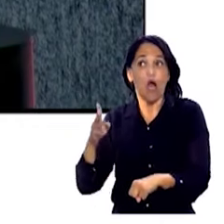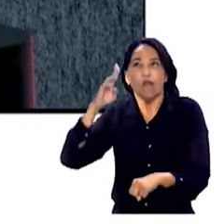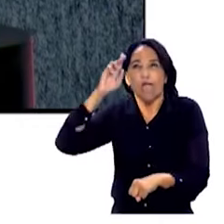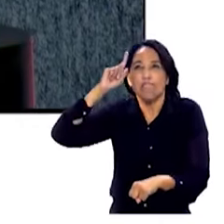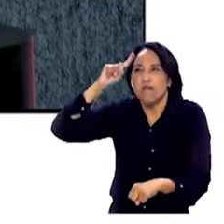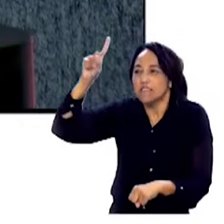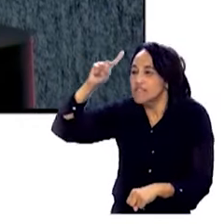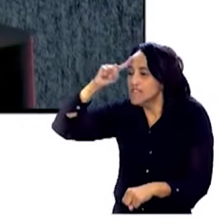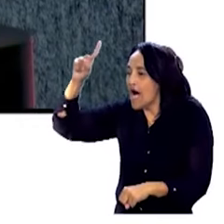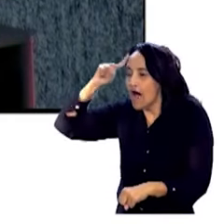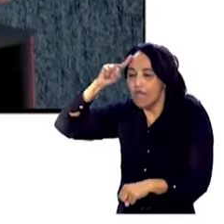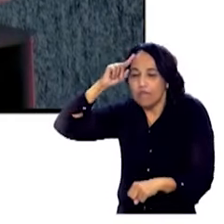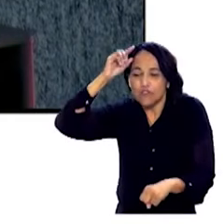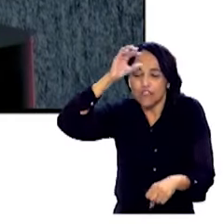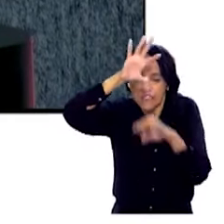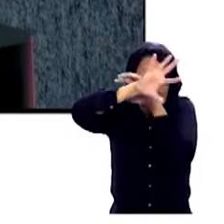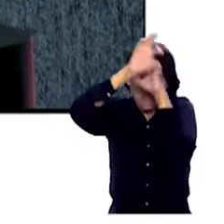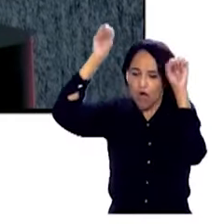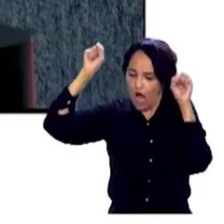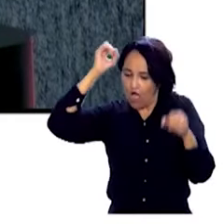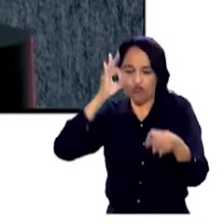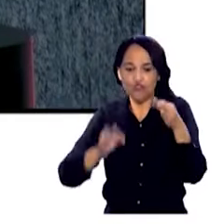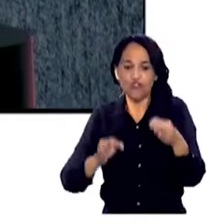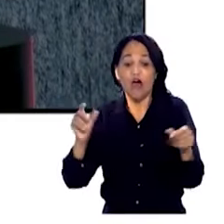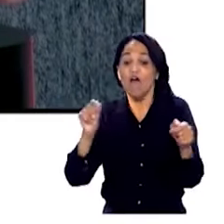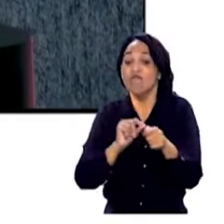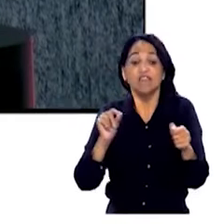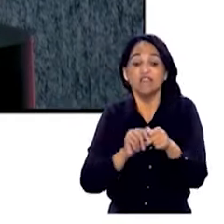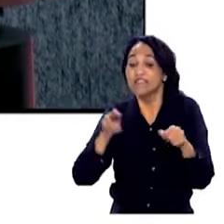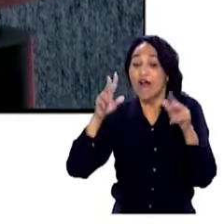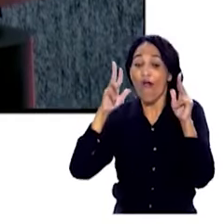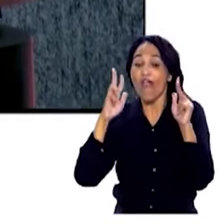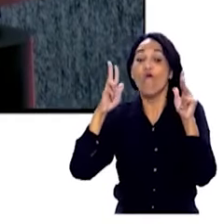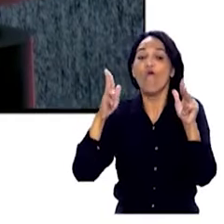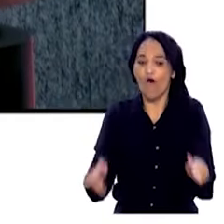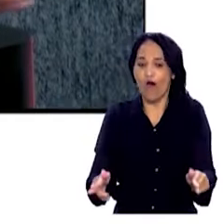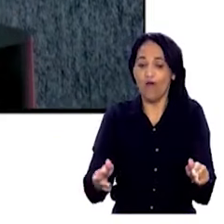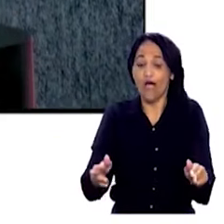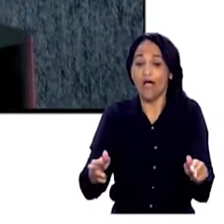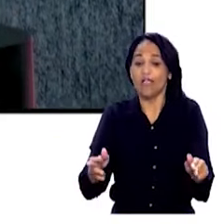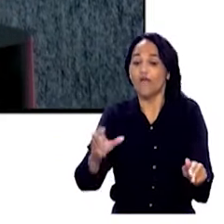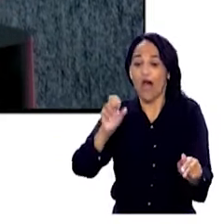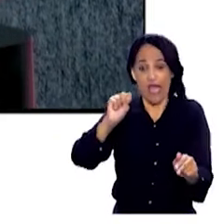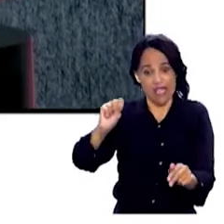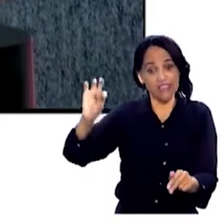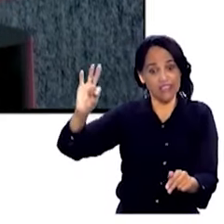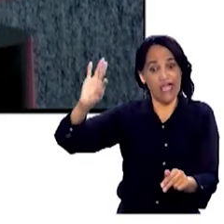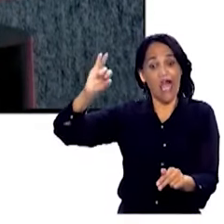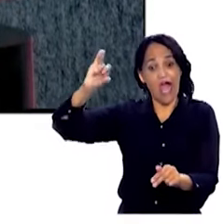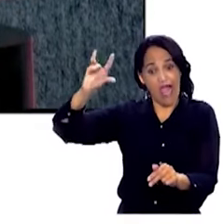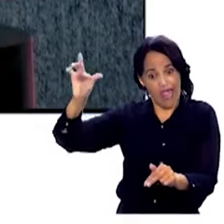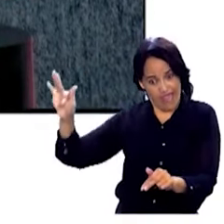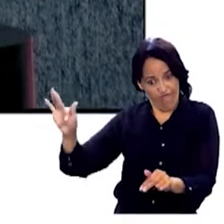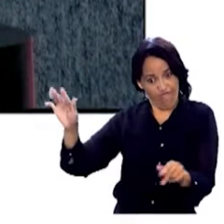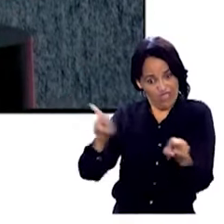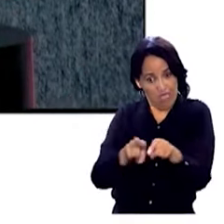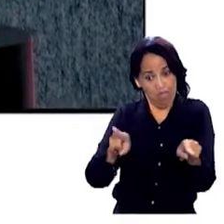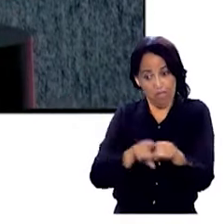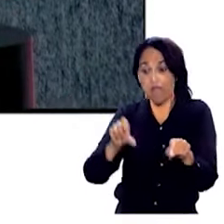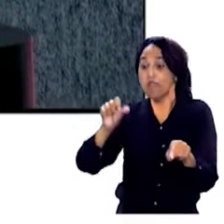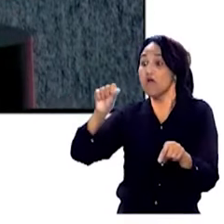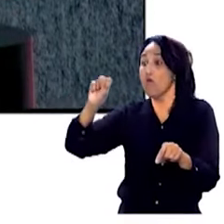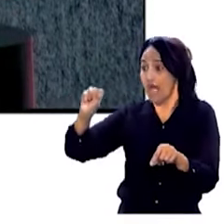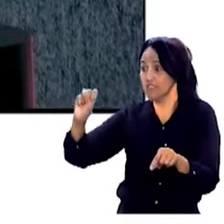tribunais regionais federais faziam exatamente a mesma coisa que o Supremo Tribunal Federal e o Superior Tribunal de Justiça nós